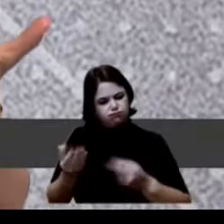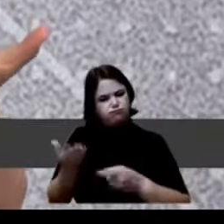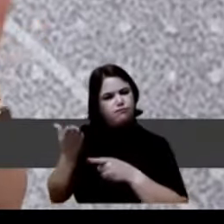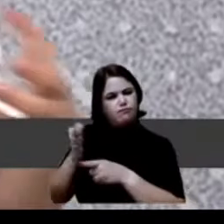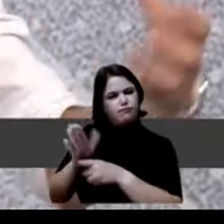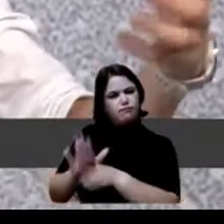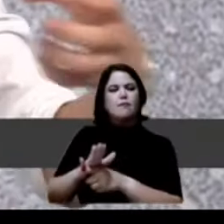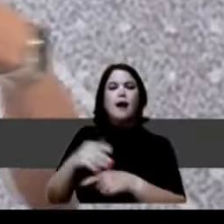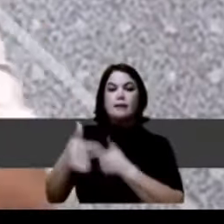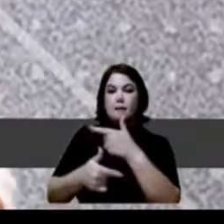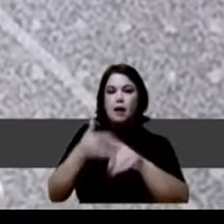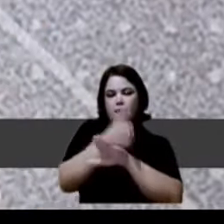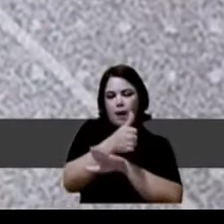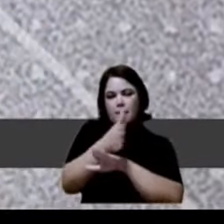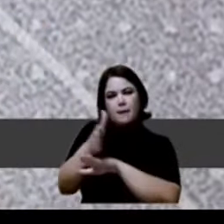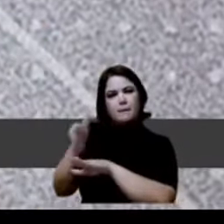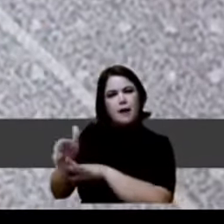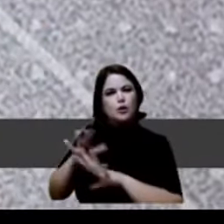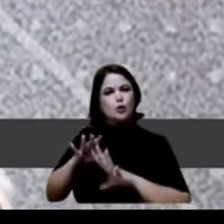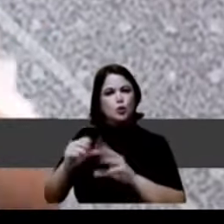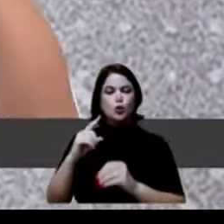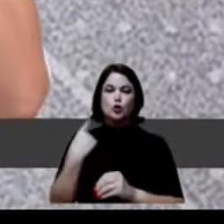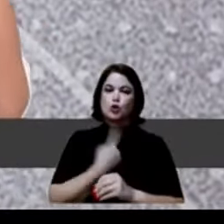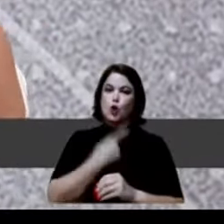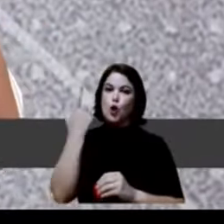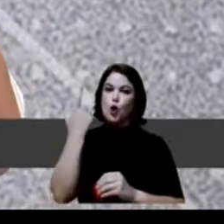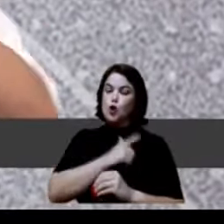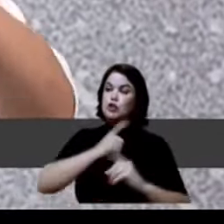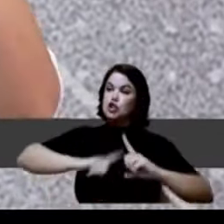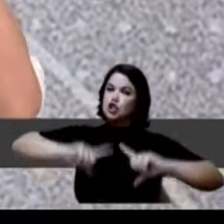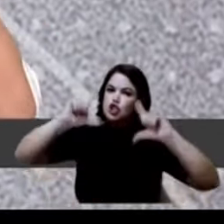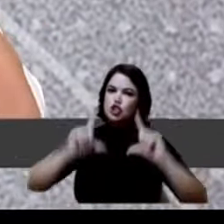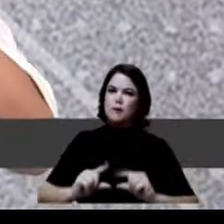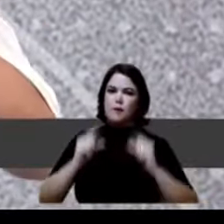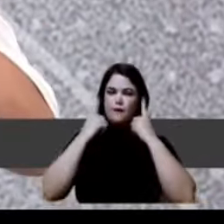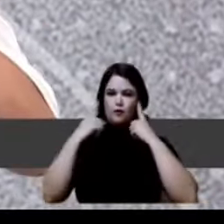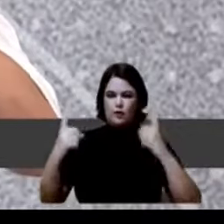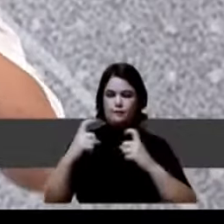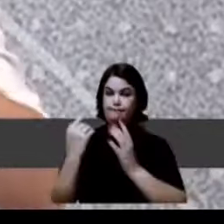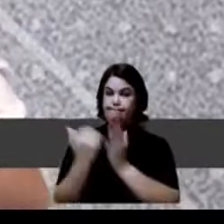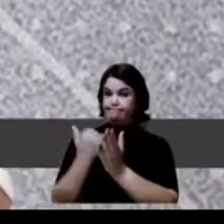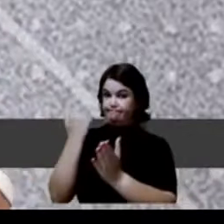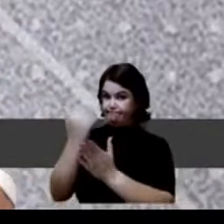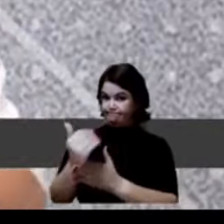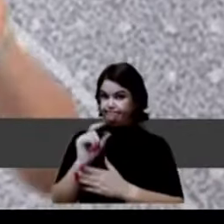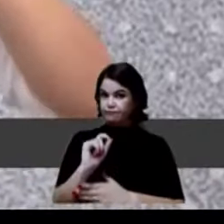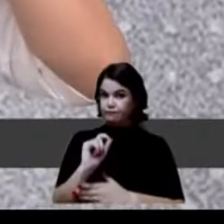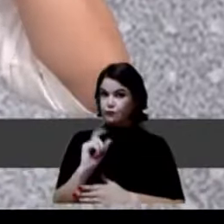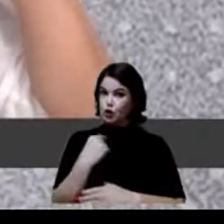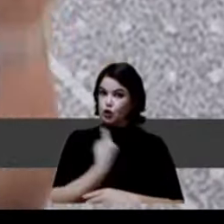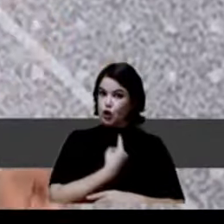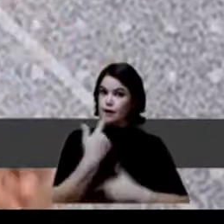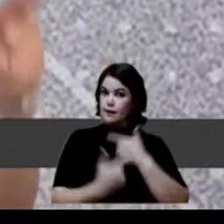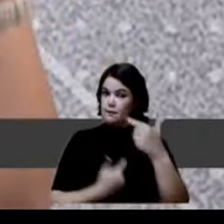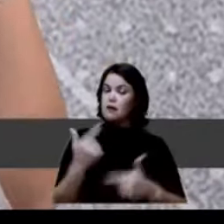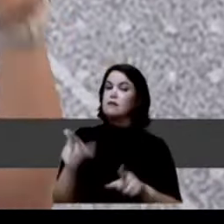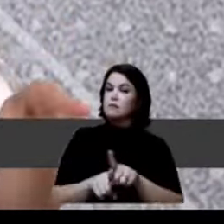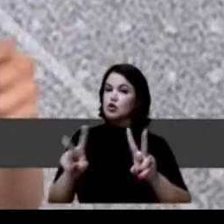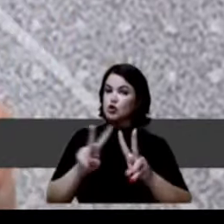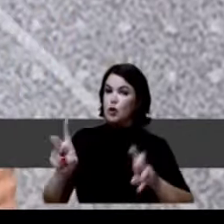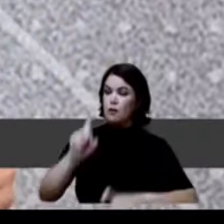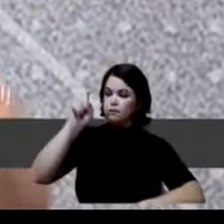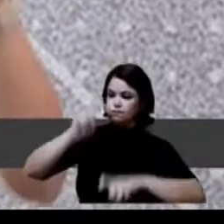atuar em todas as instâncias para a gente sufocar essa violência. E vou além. A gente também vai atuar na questão do estupro. Vocês viram